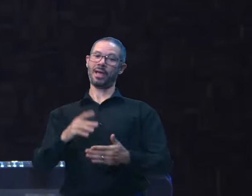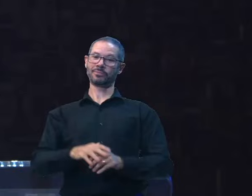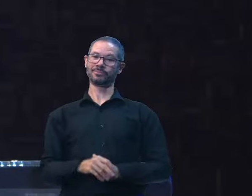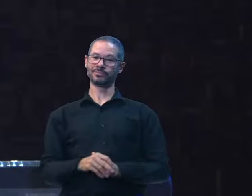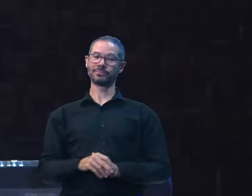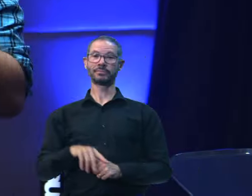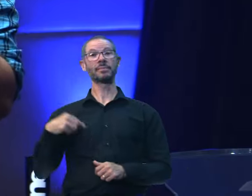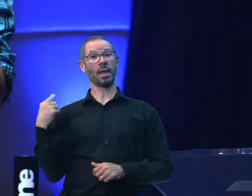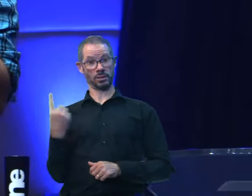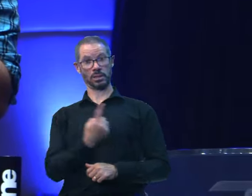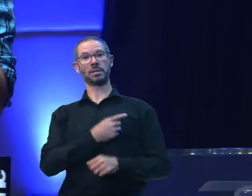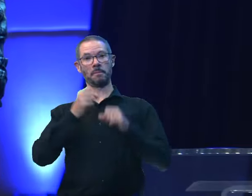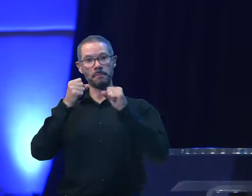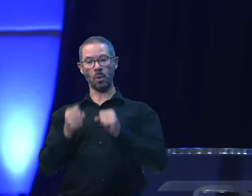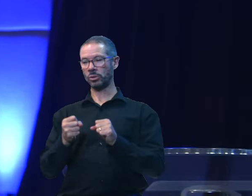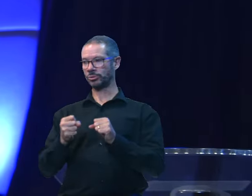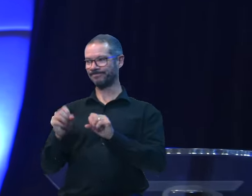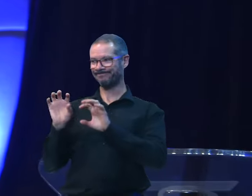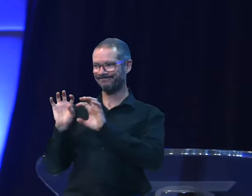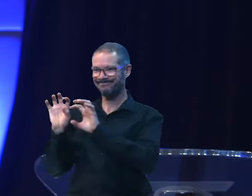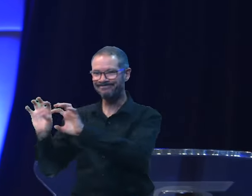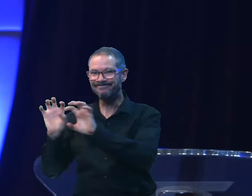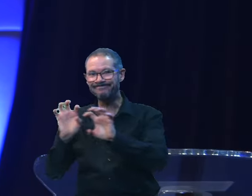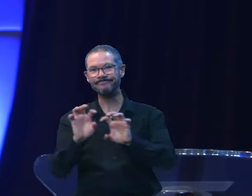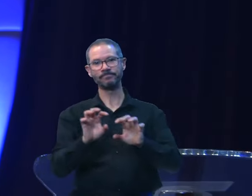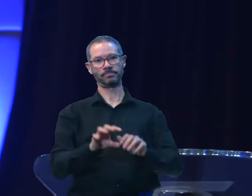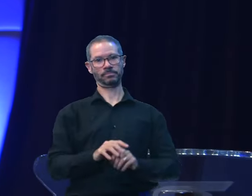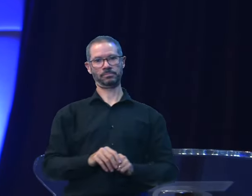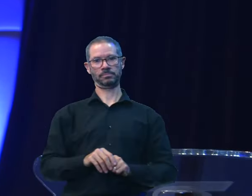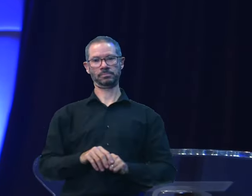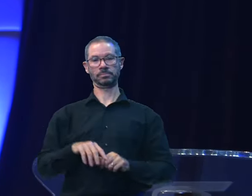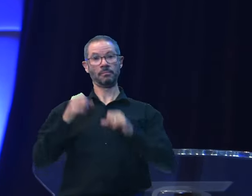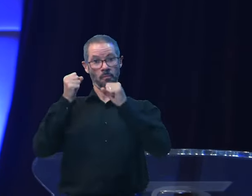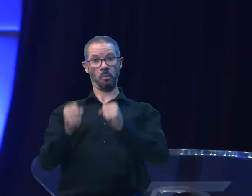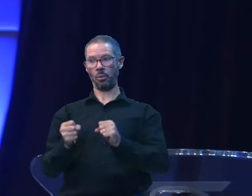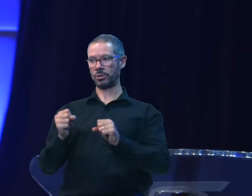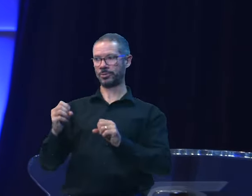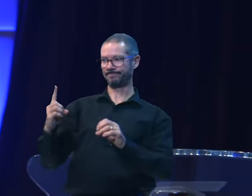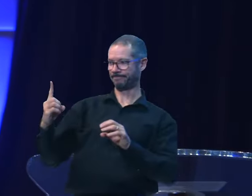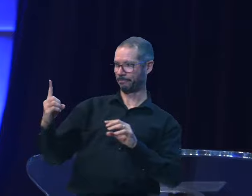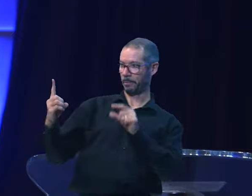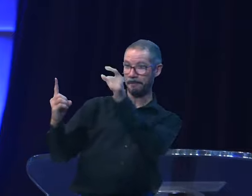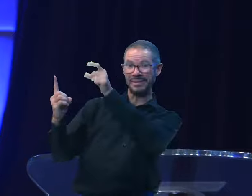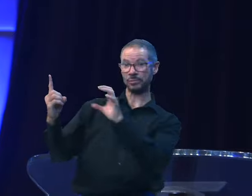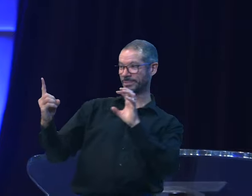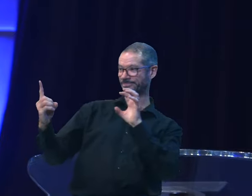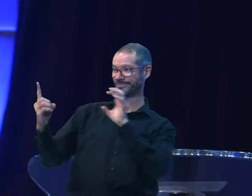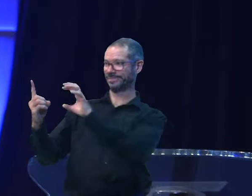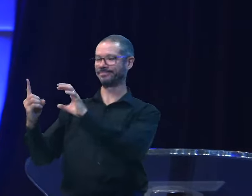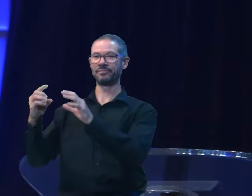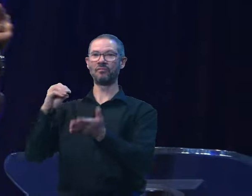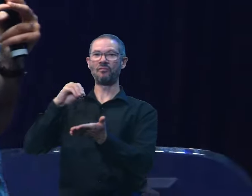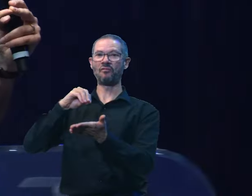A gente pode ferir porque nos fazem isso e a gente reproduz. A gente pode ferir por